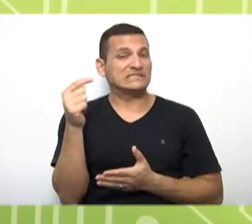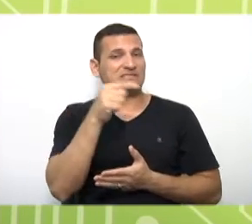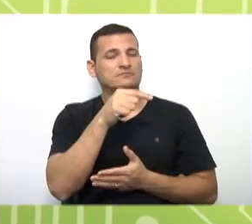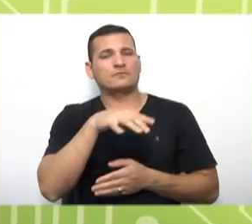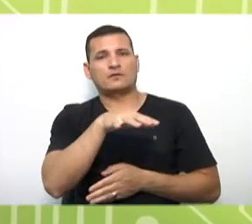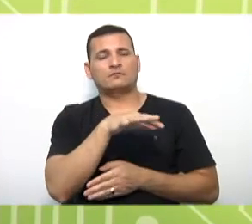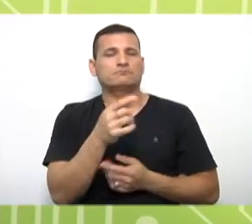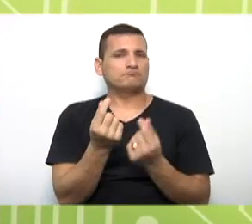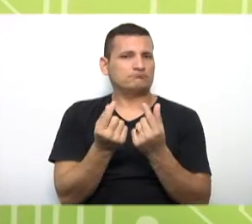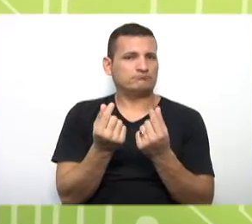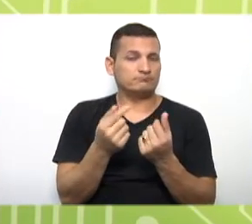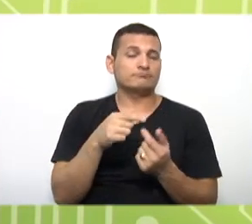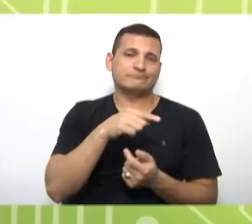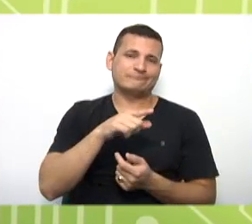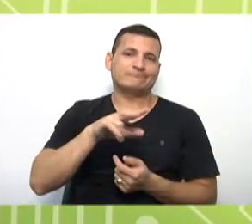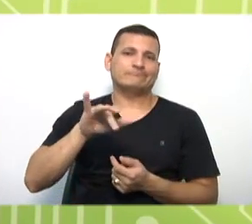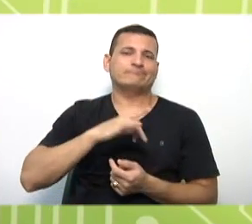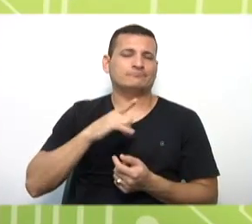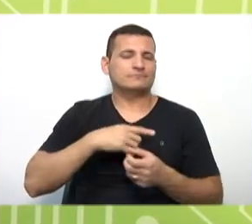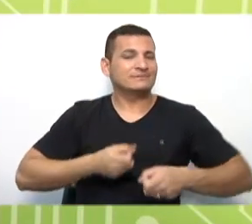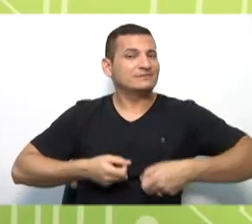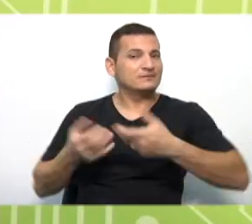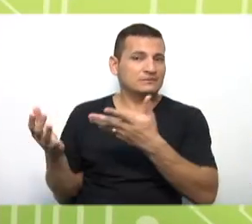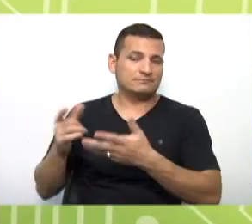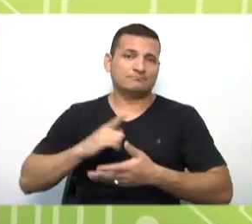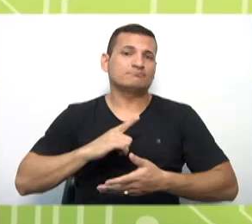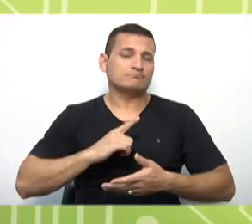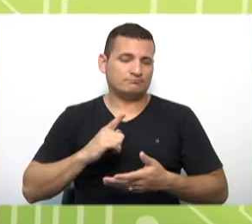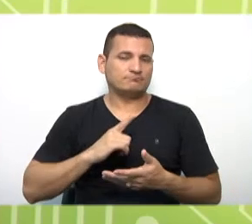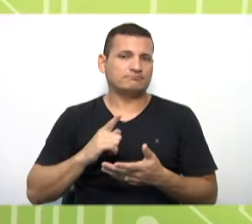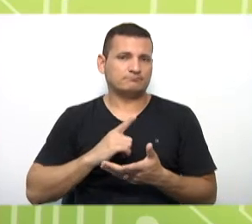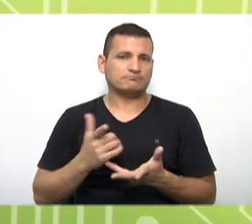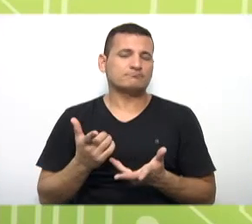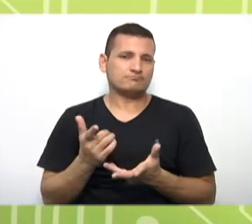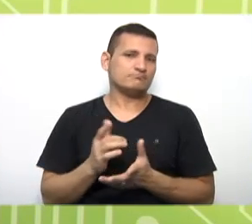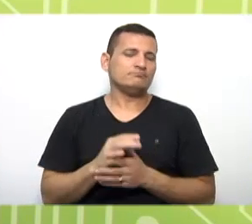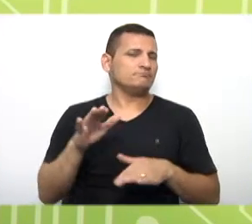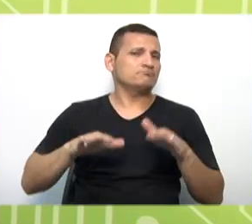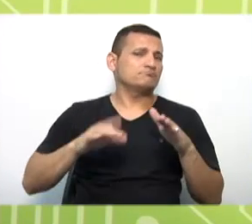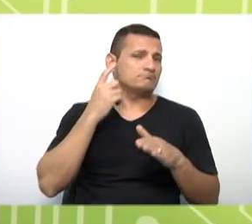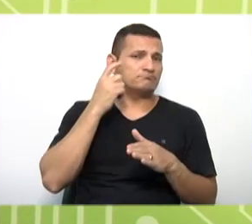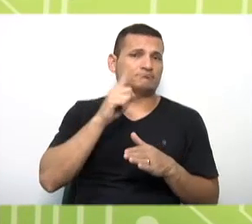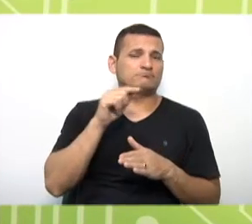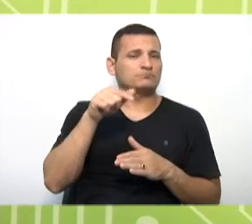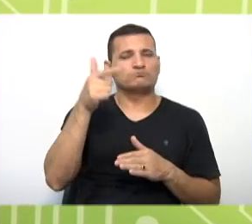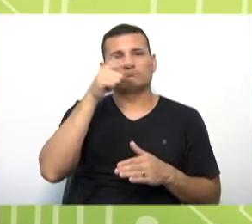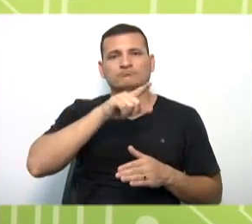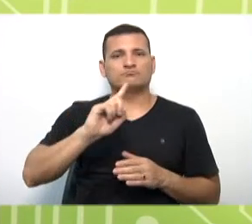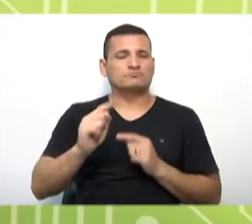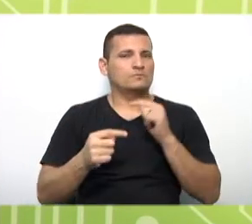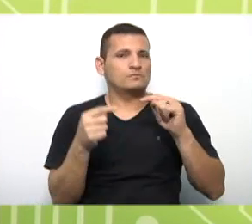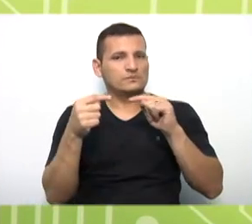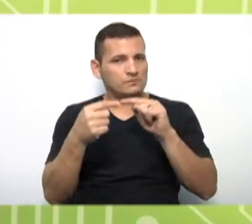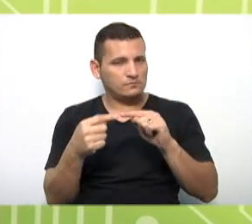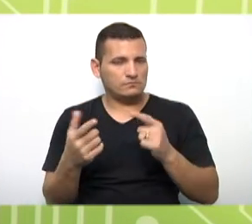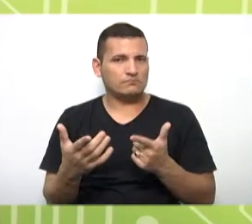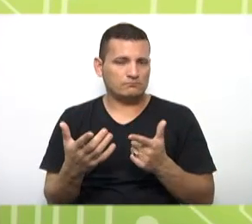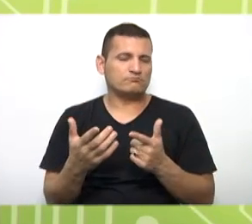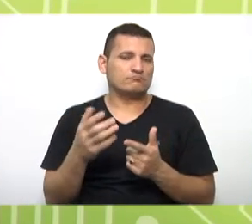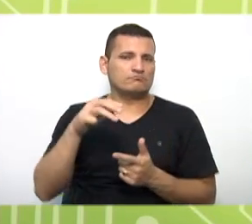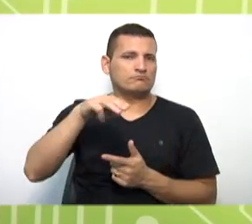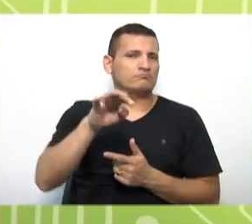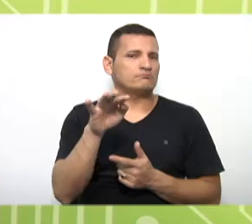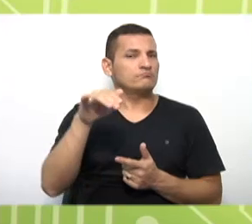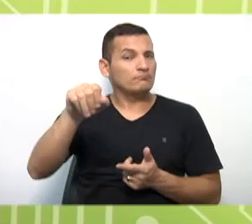ter despesas que não estavam programadas, talvez não vai estar alcançando o objetivo, alcançando as metas